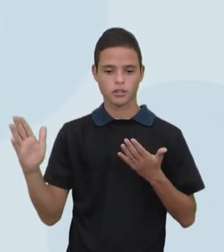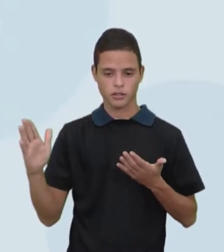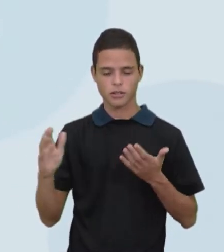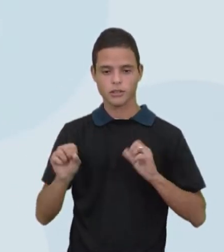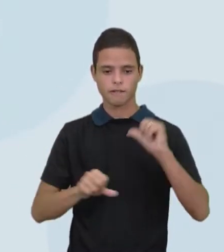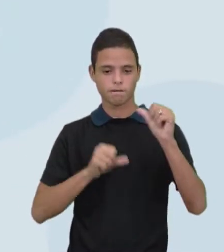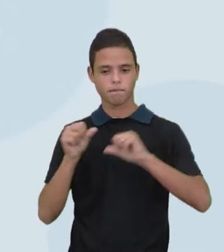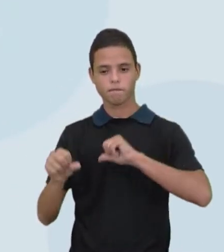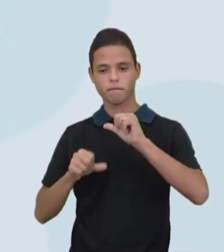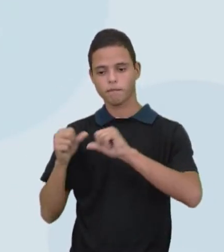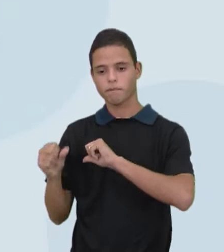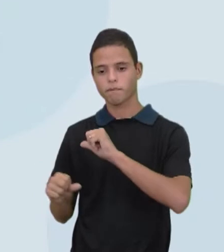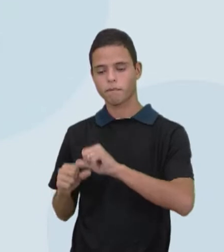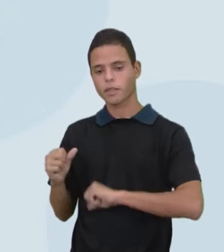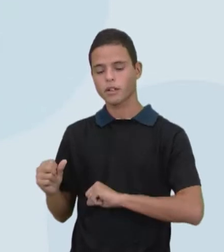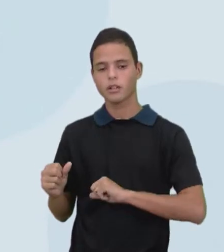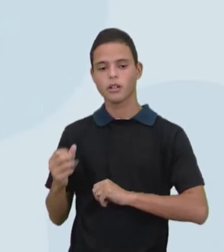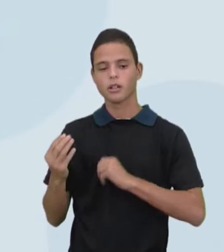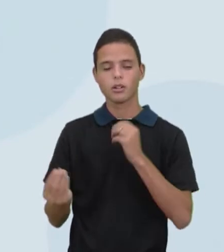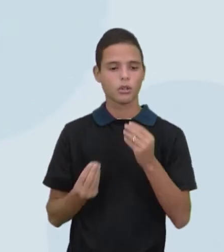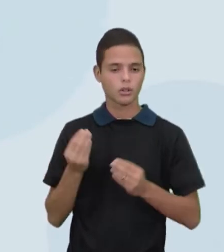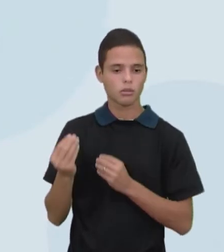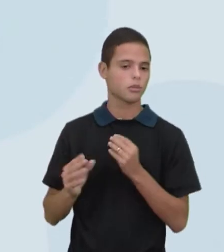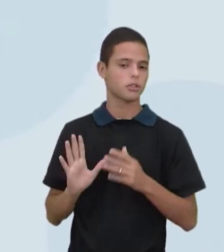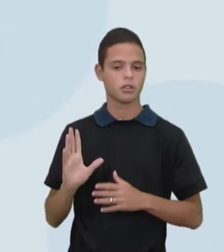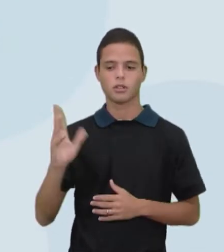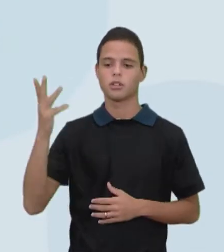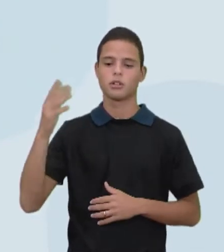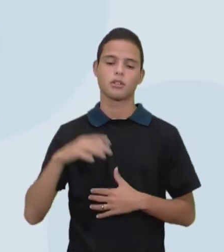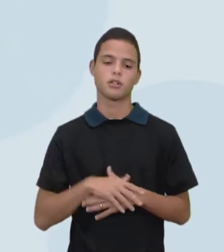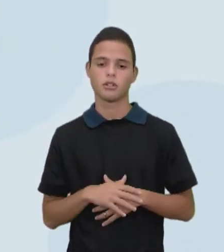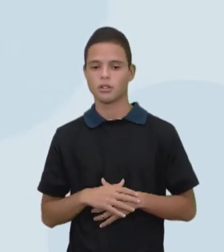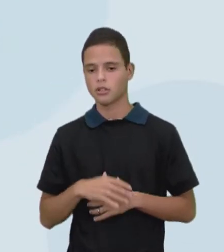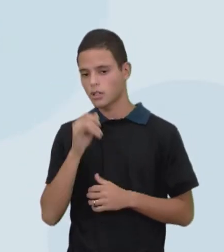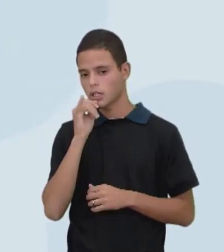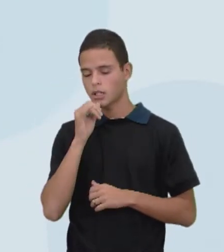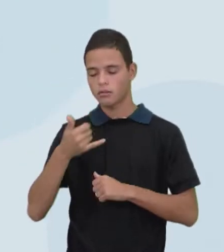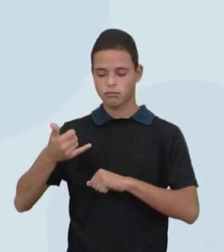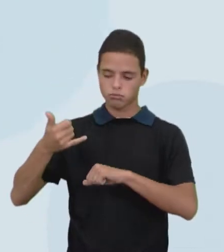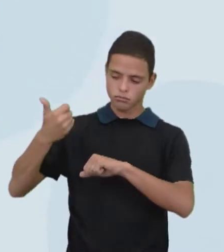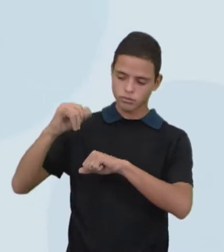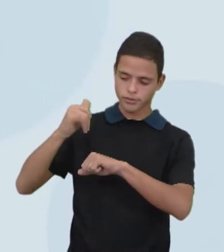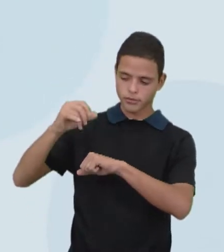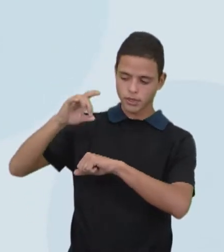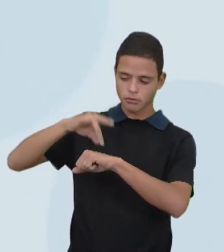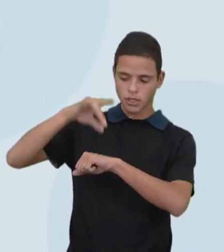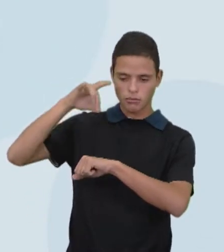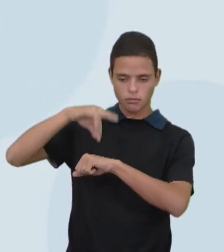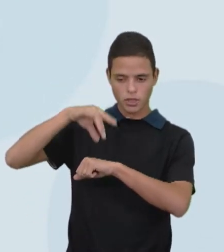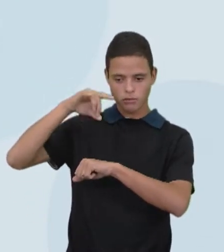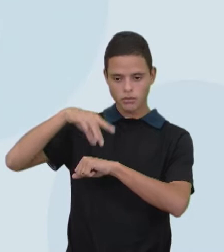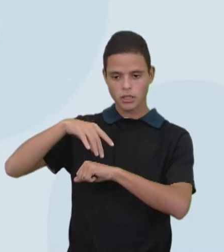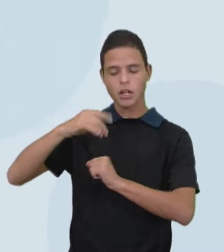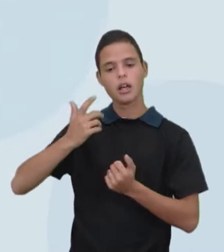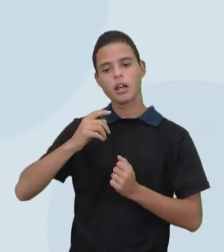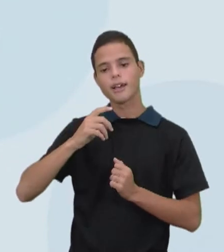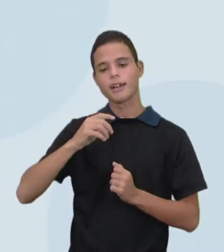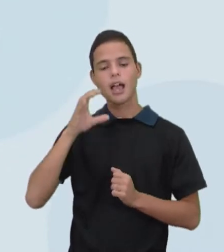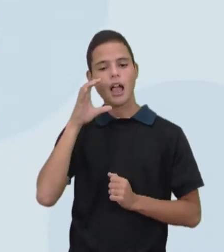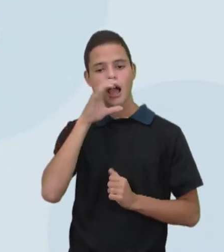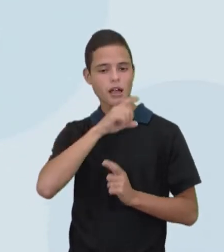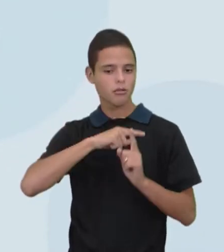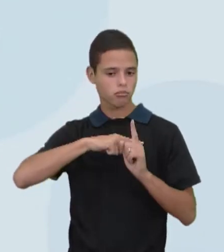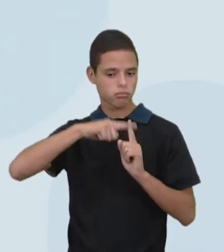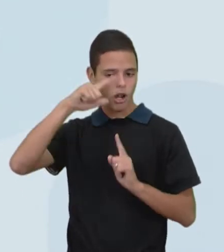Então, como é feito isso, ó? Pega essa biomassa, coloca num ambiente que a temperatura está muito alta, só